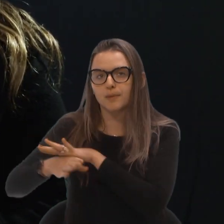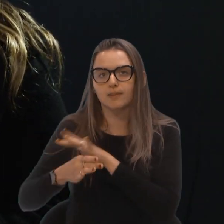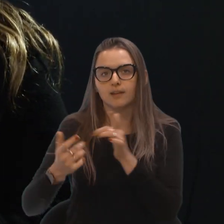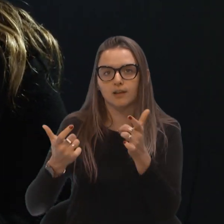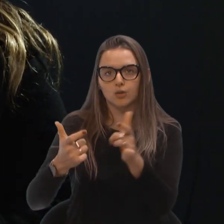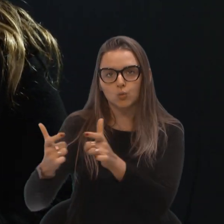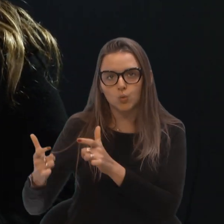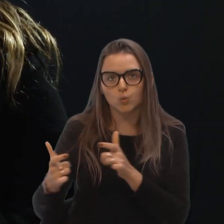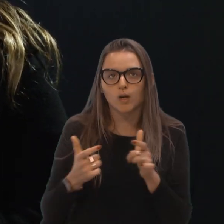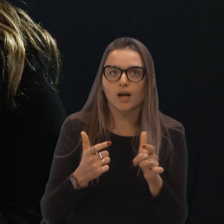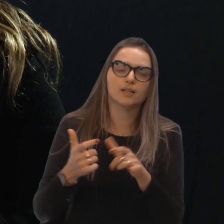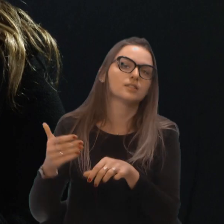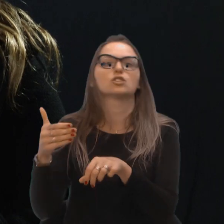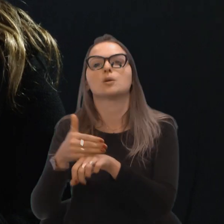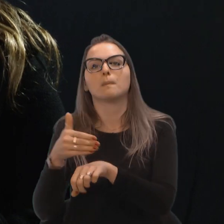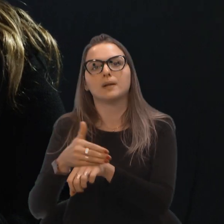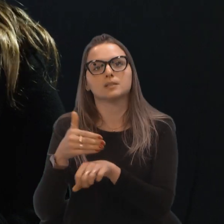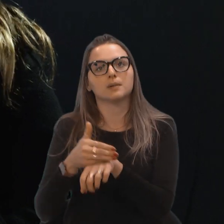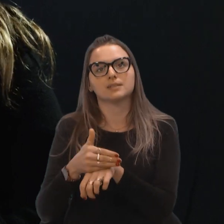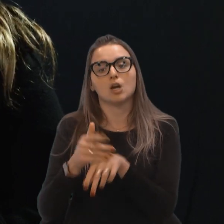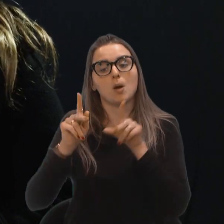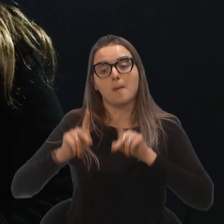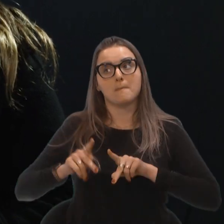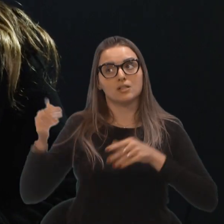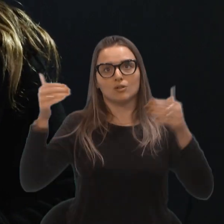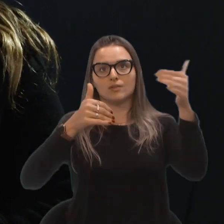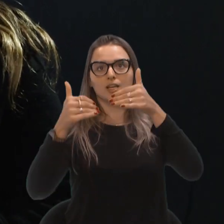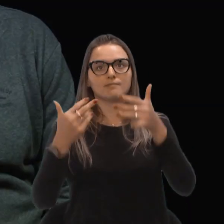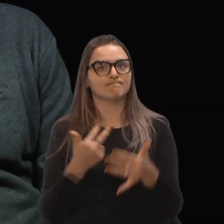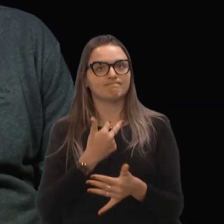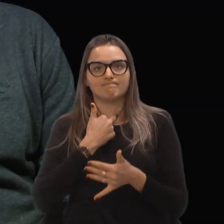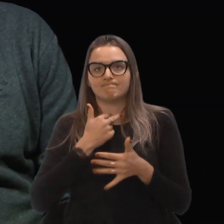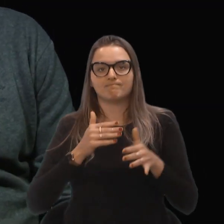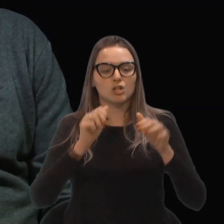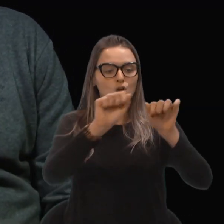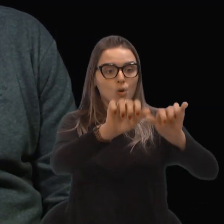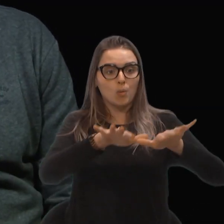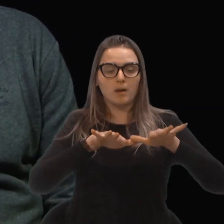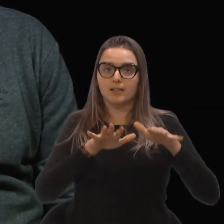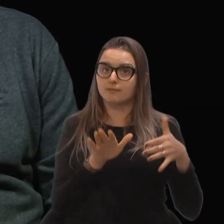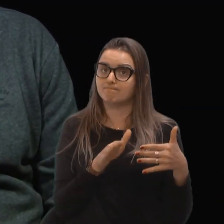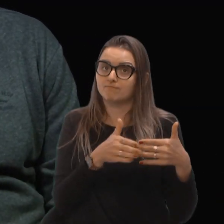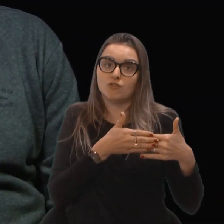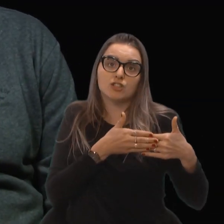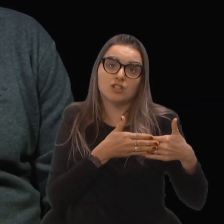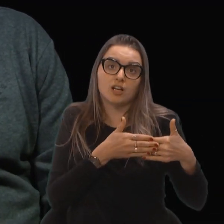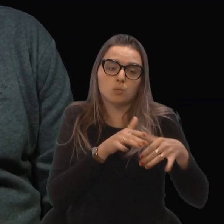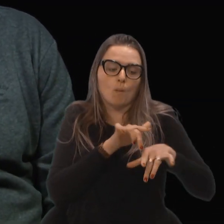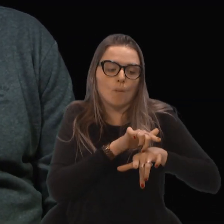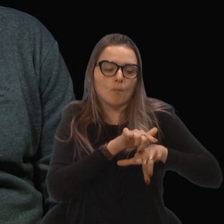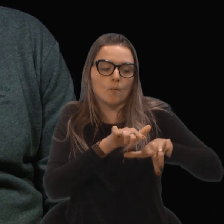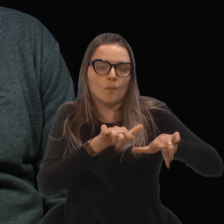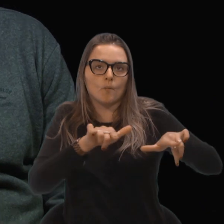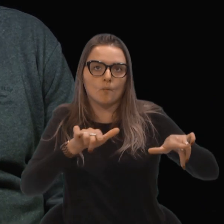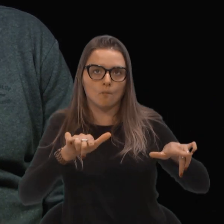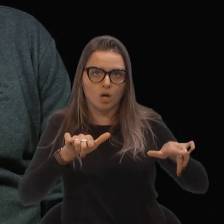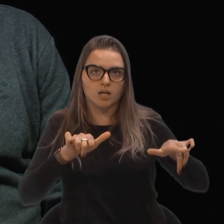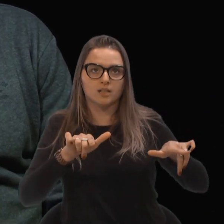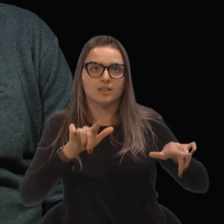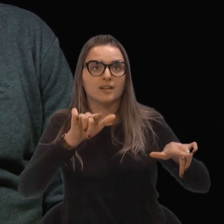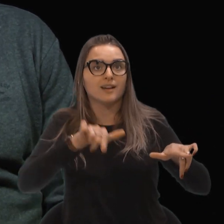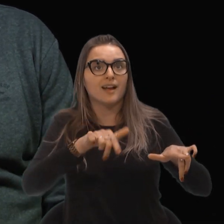esses espaços de participação de público externo. Nosso plenário está fechado, ele está